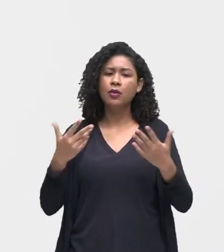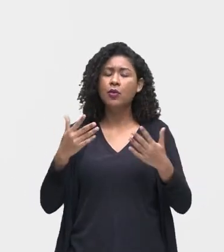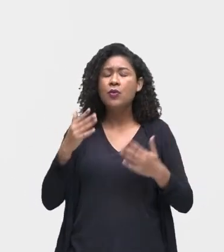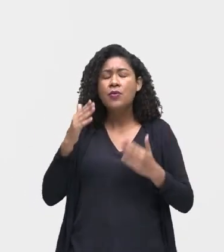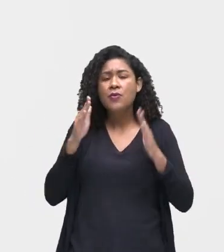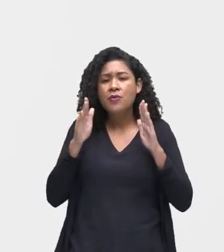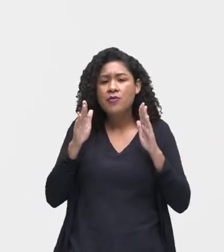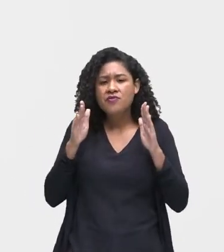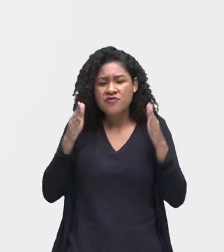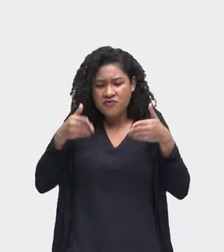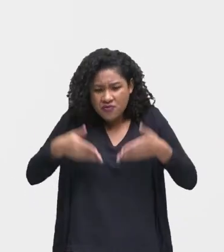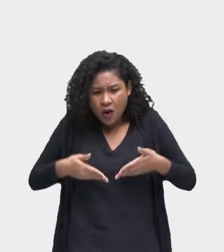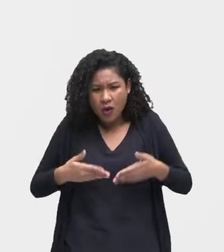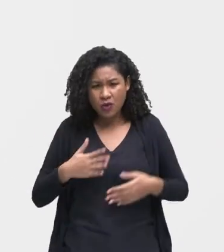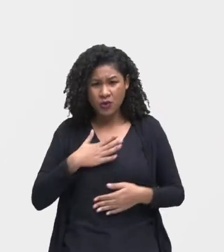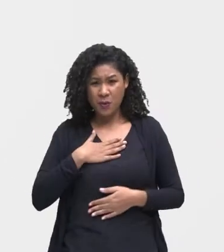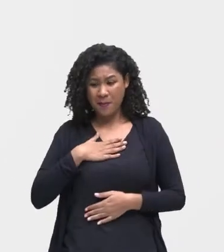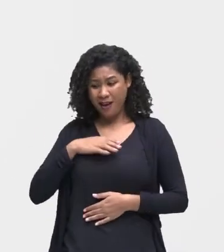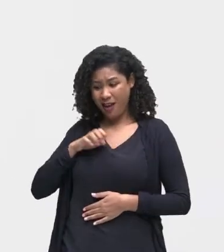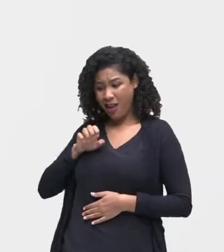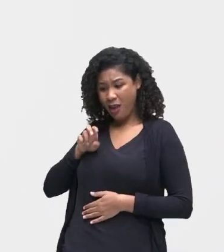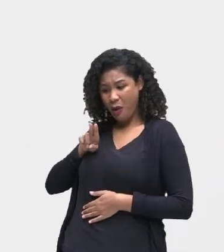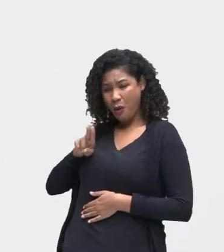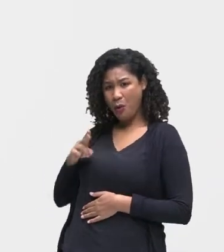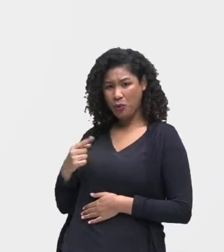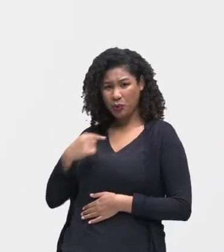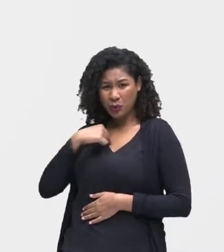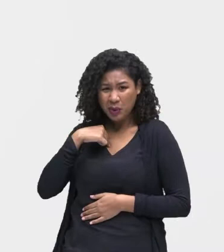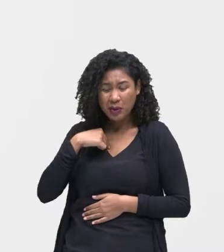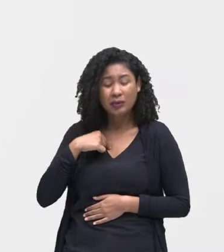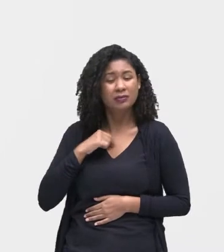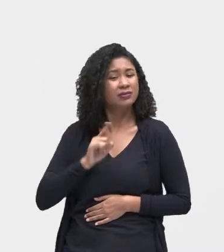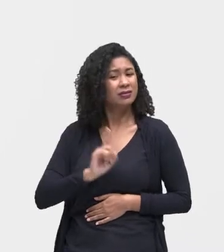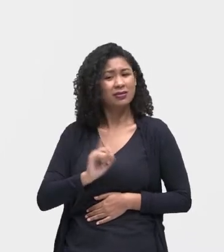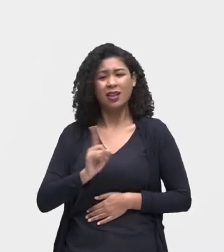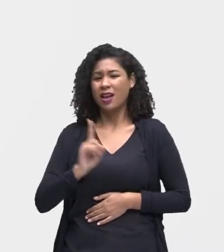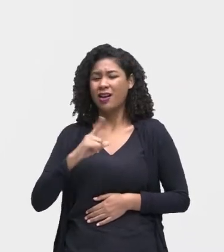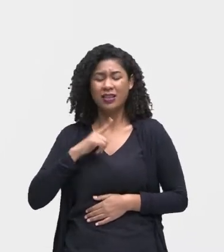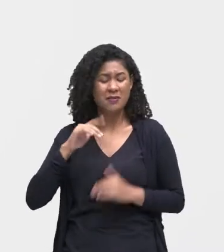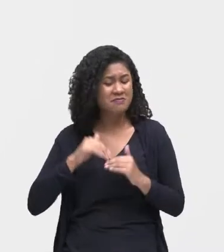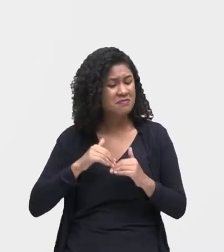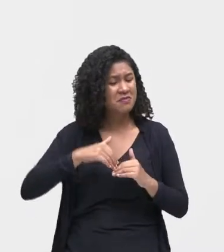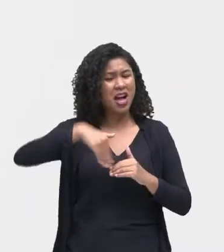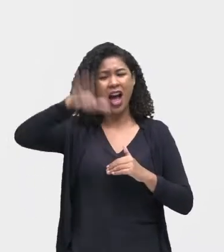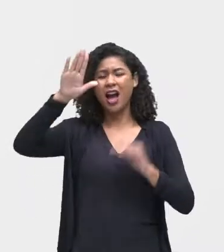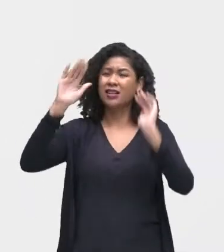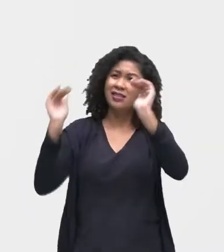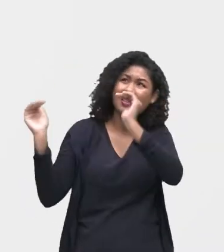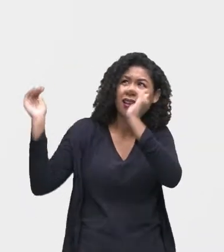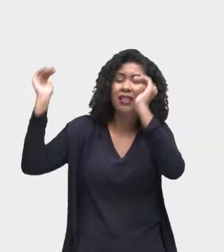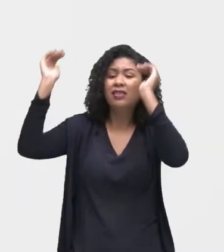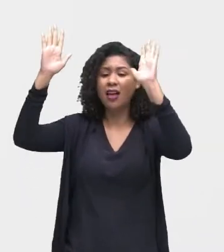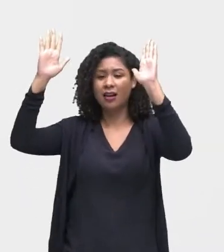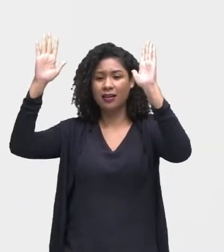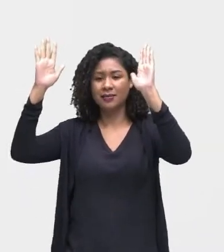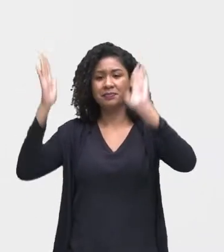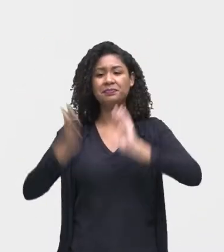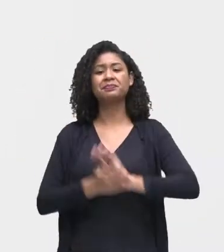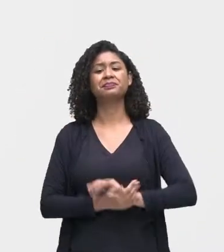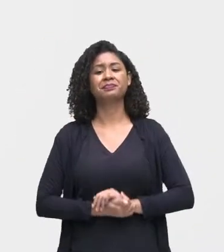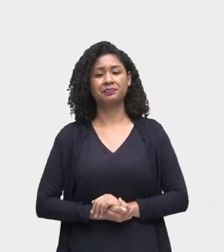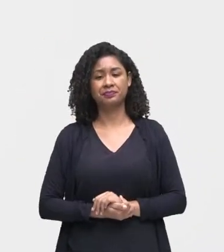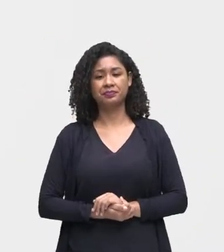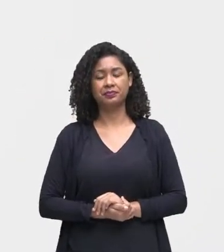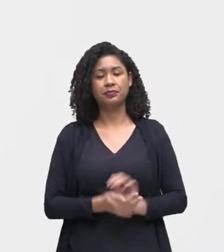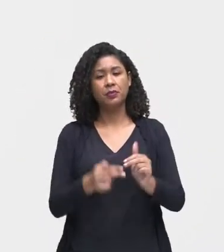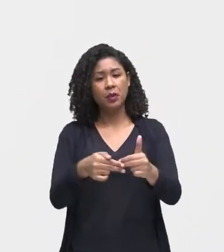no nosso limite humano, ele vai além disso, né? Isso ocorre